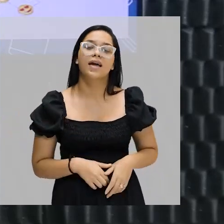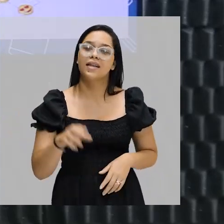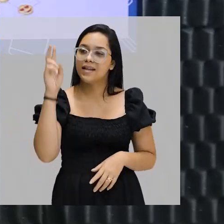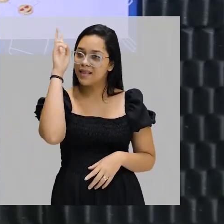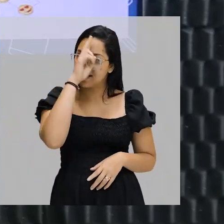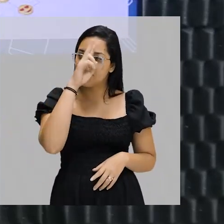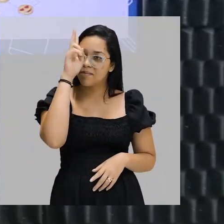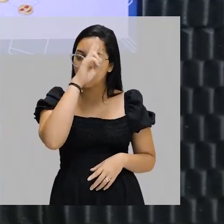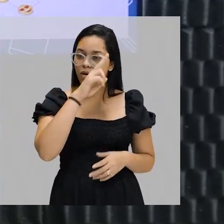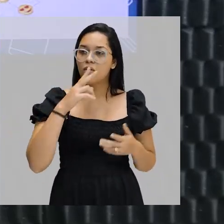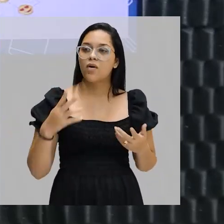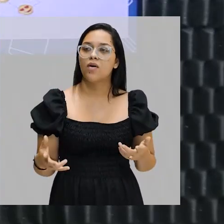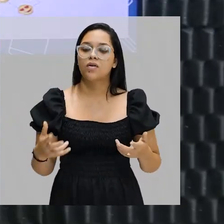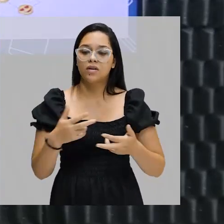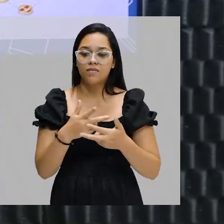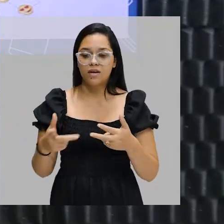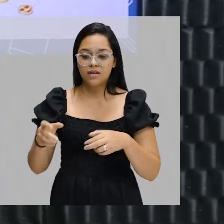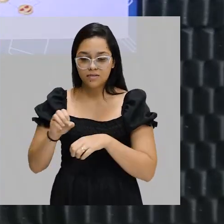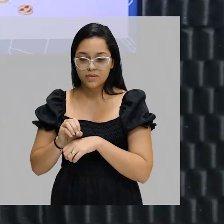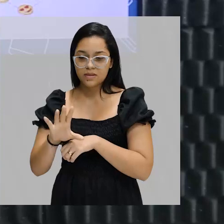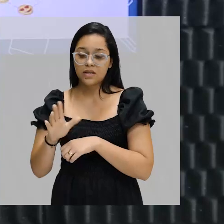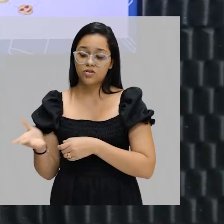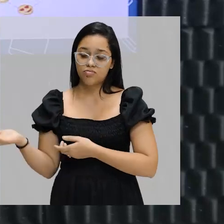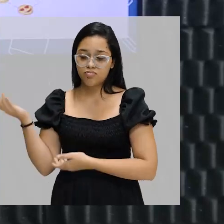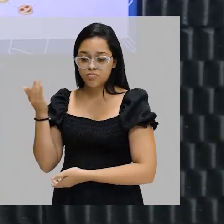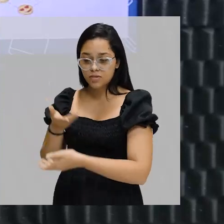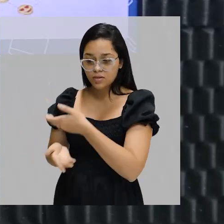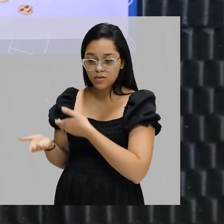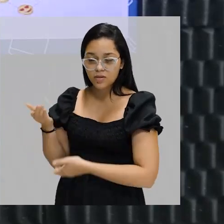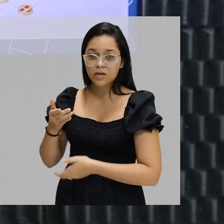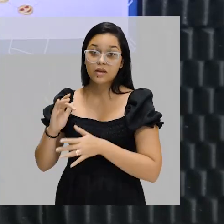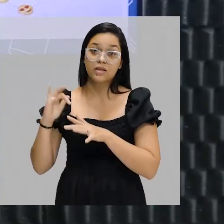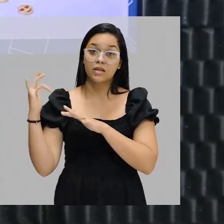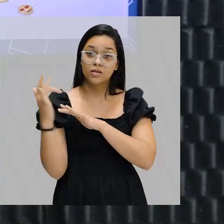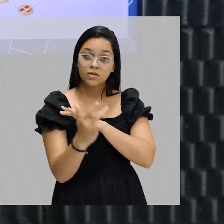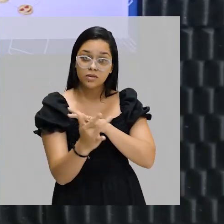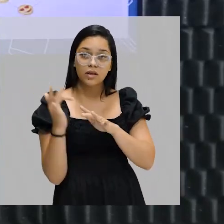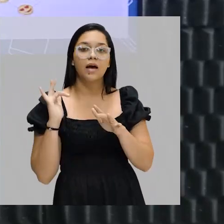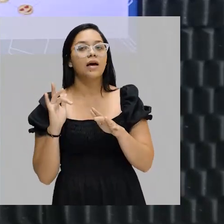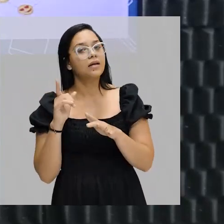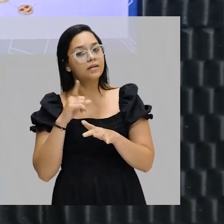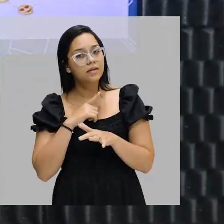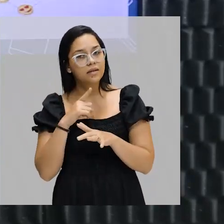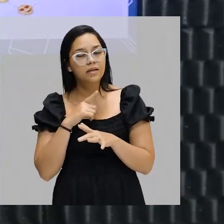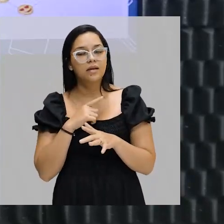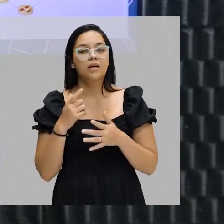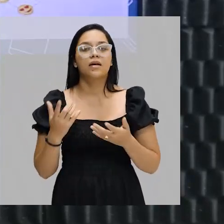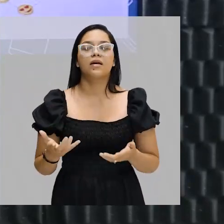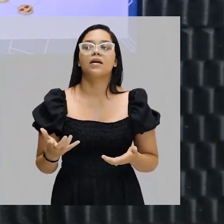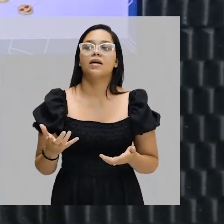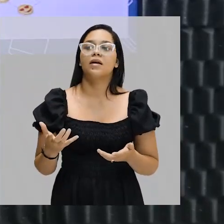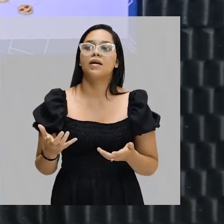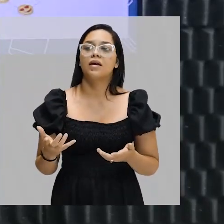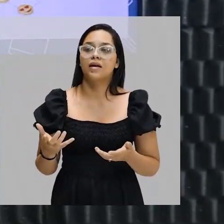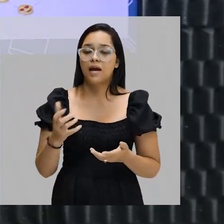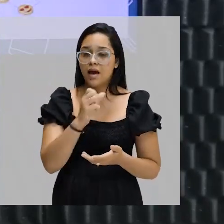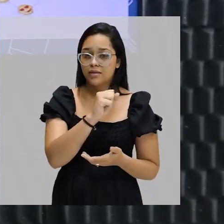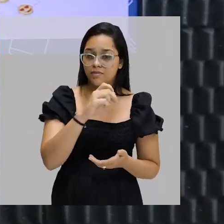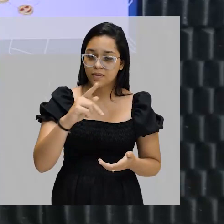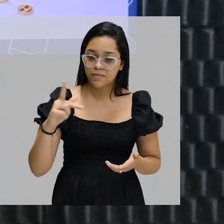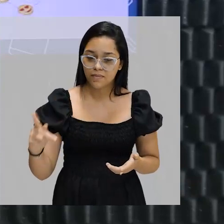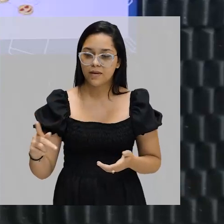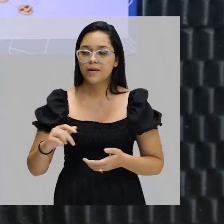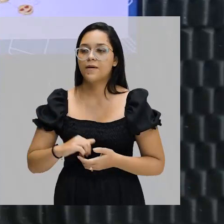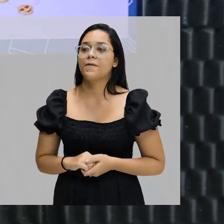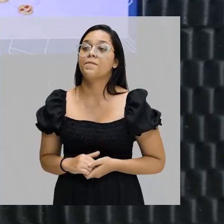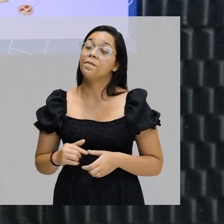lembrou das mensagens que nós trocamos nas redes sociais pela pelos aplicativos de